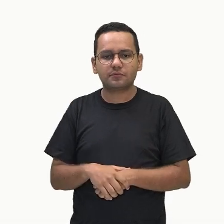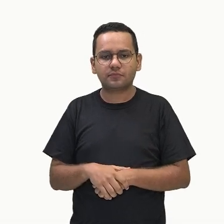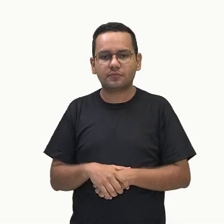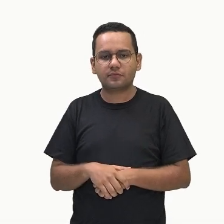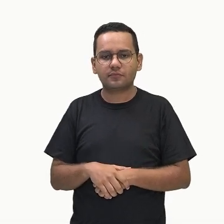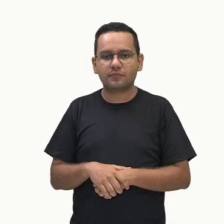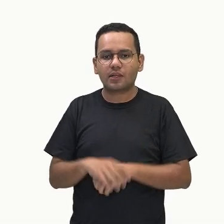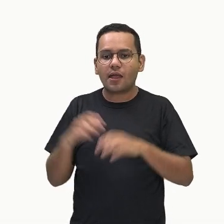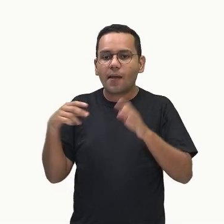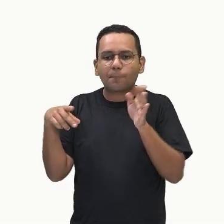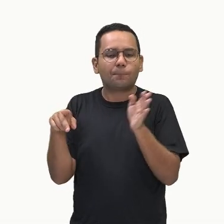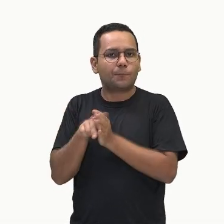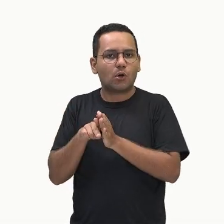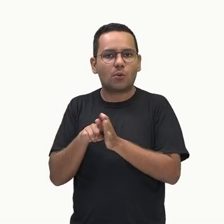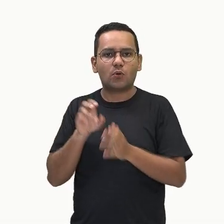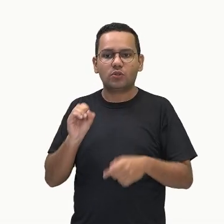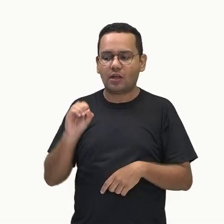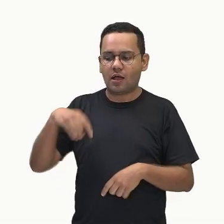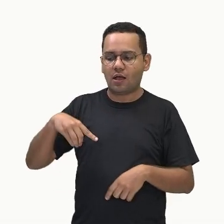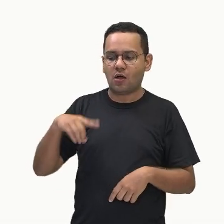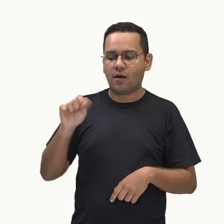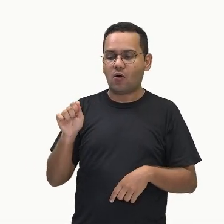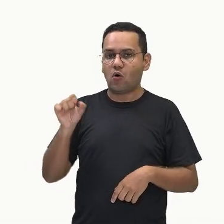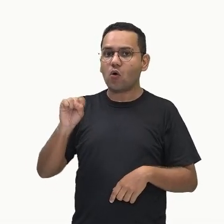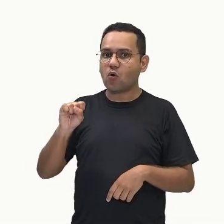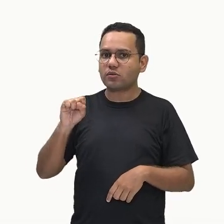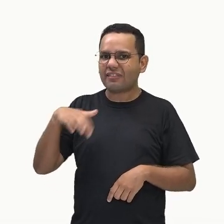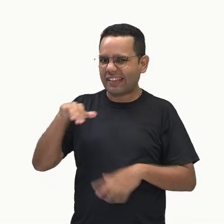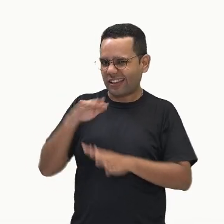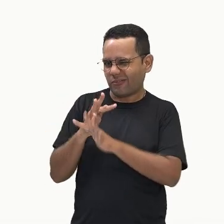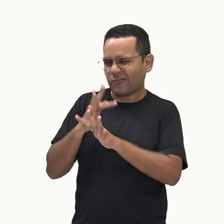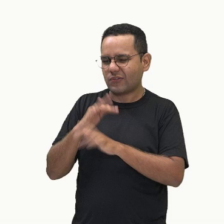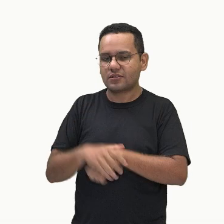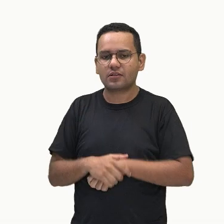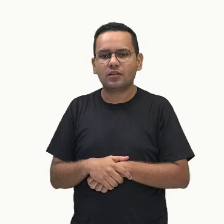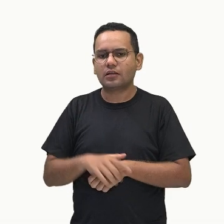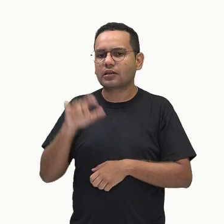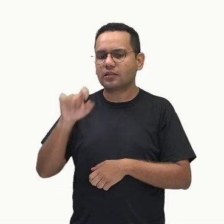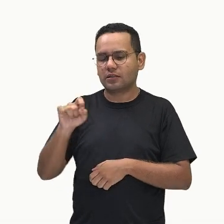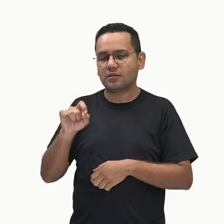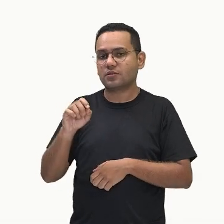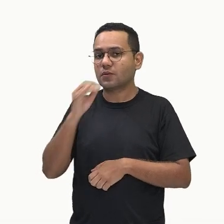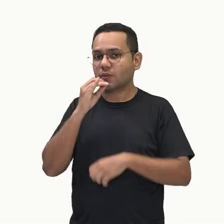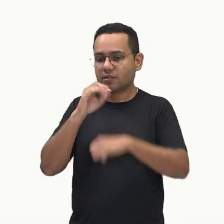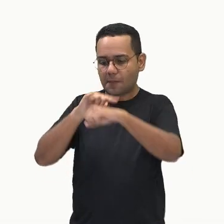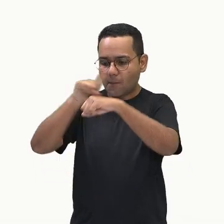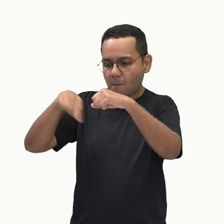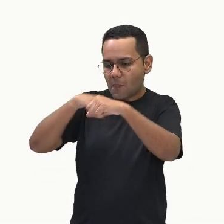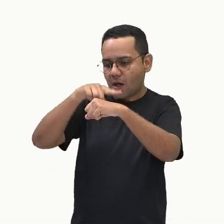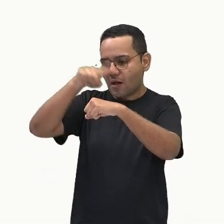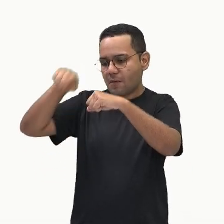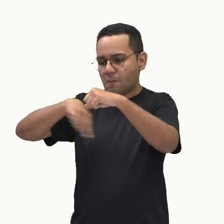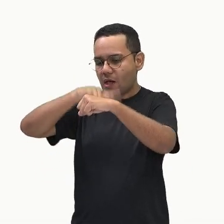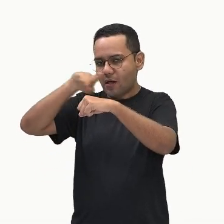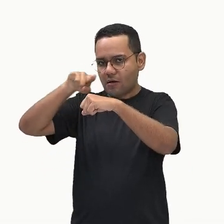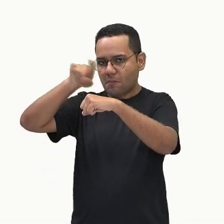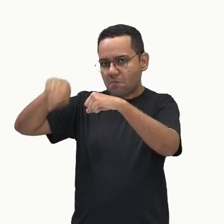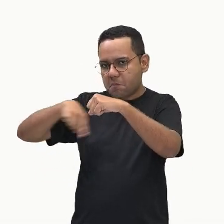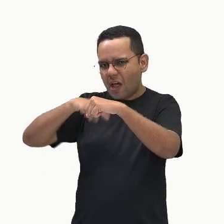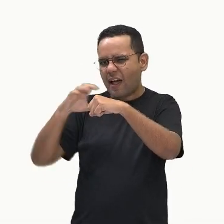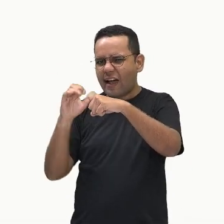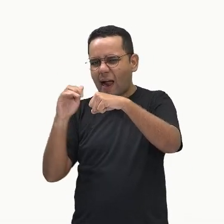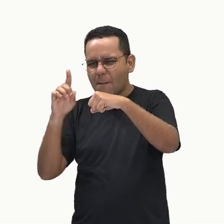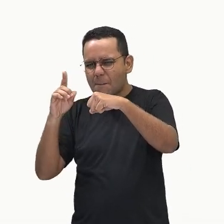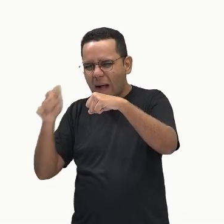de onda a partir da constituição do átomo e do salto do elétron de uma órbita para outra,